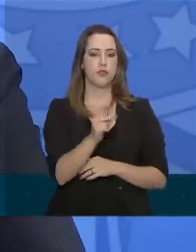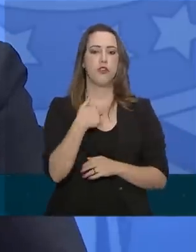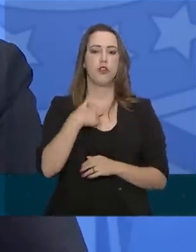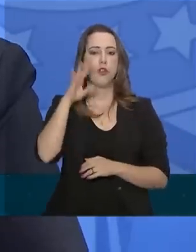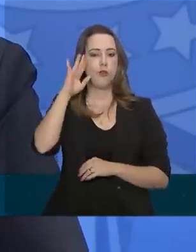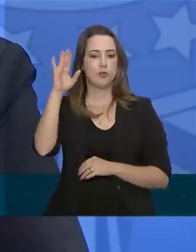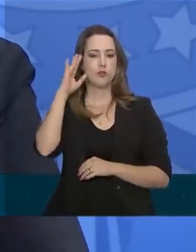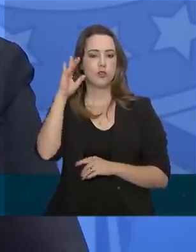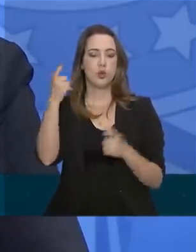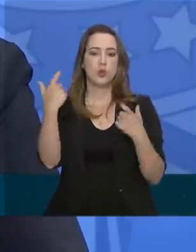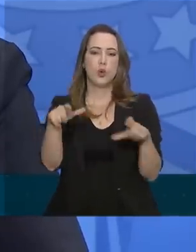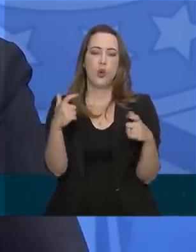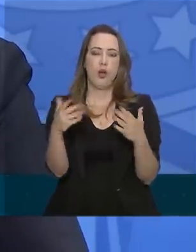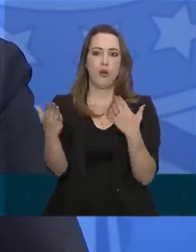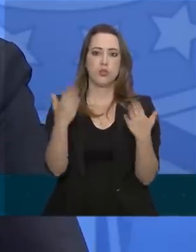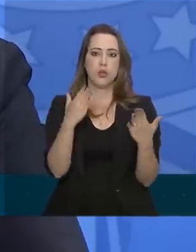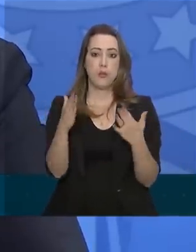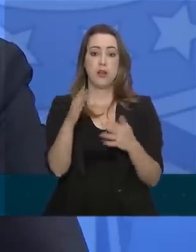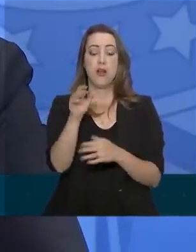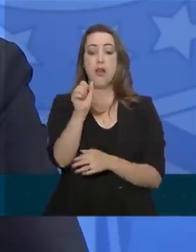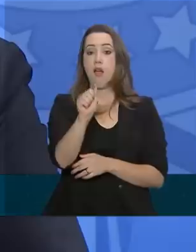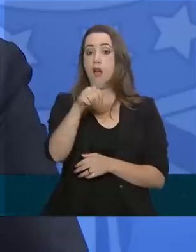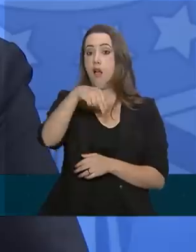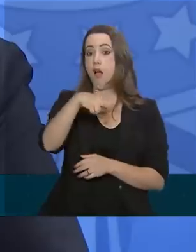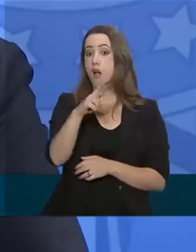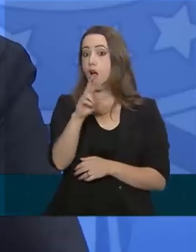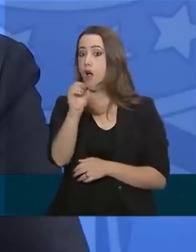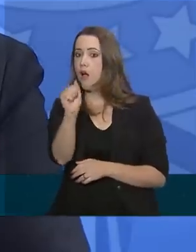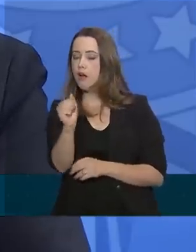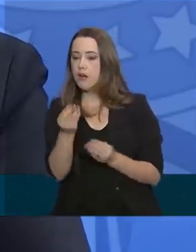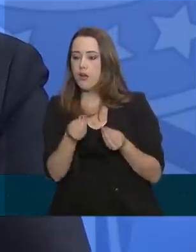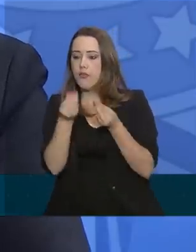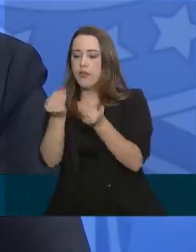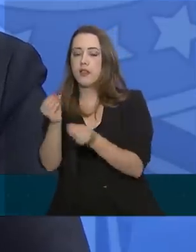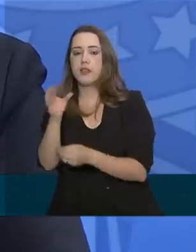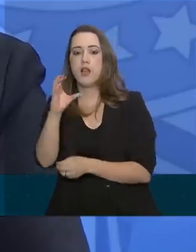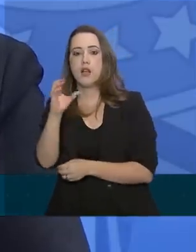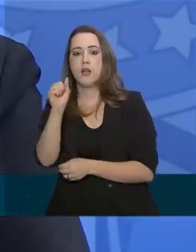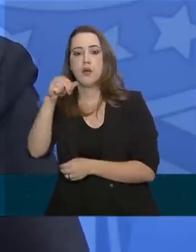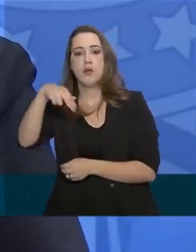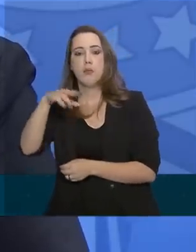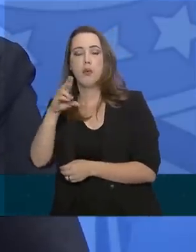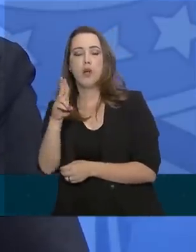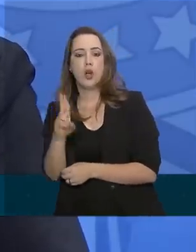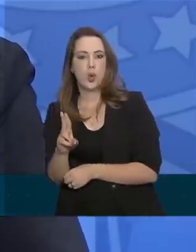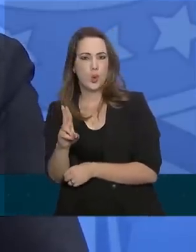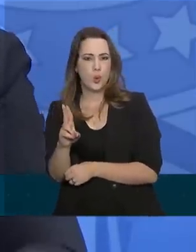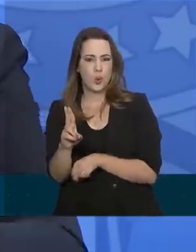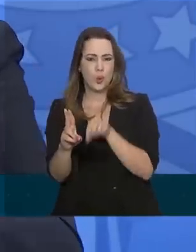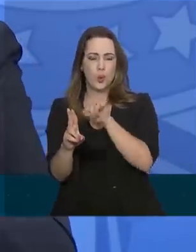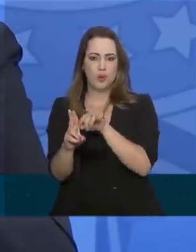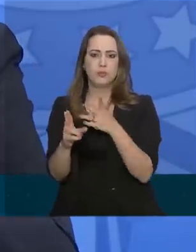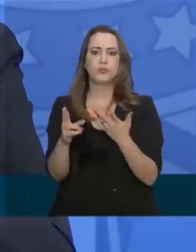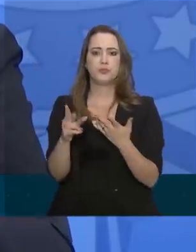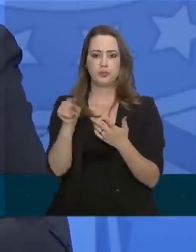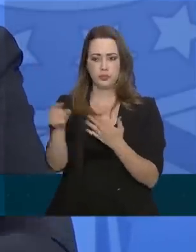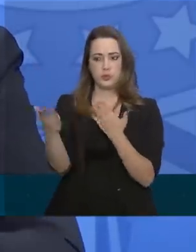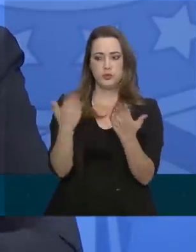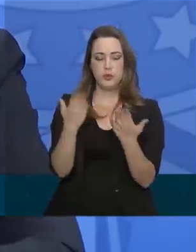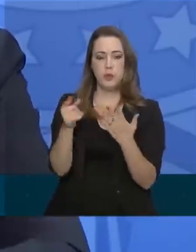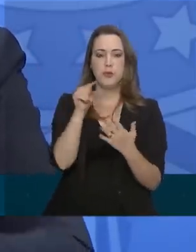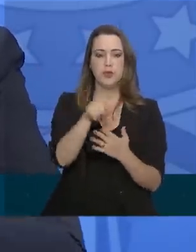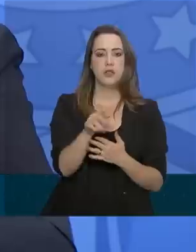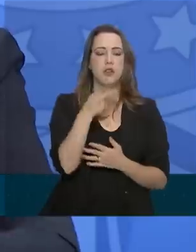angra numa cancún ele disse que fornece energia por coincidência também por placa fotovoltaica para